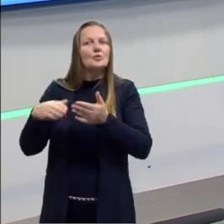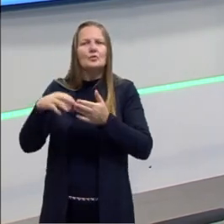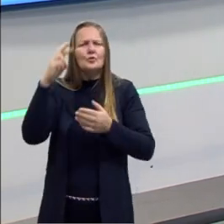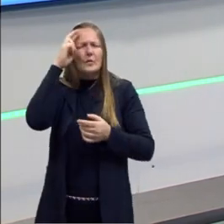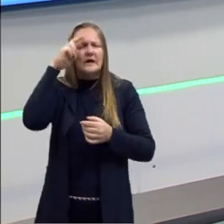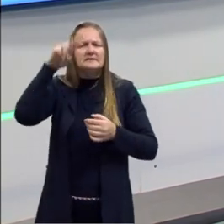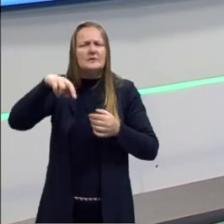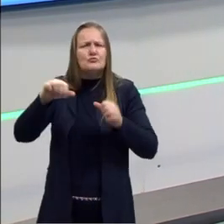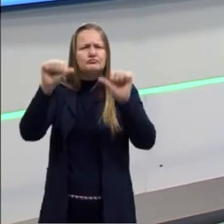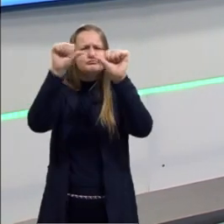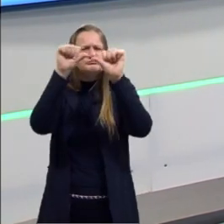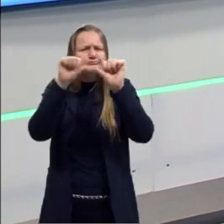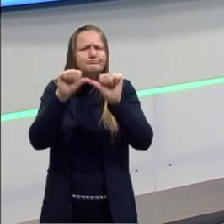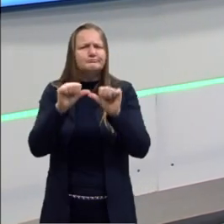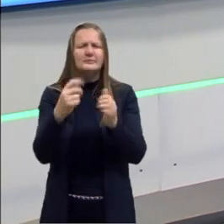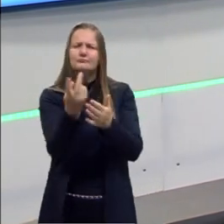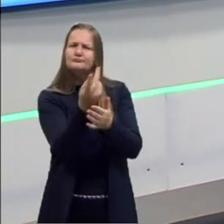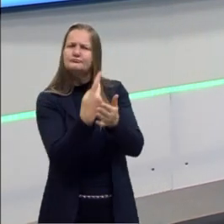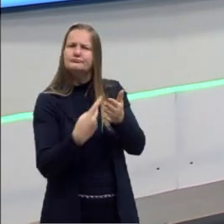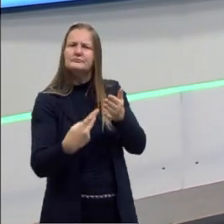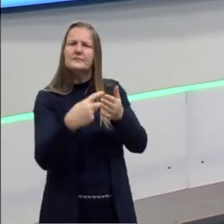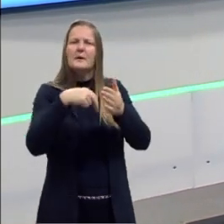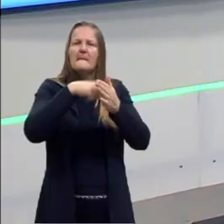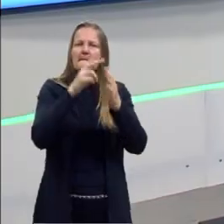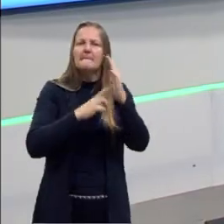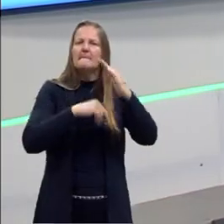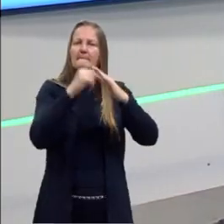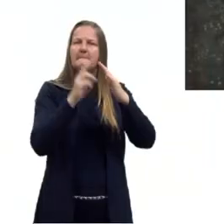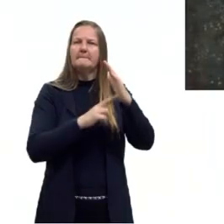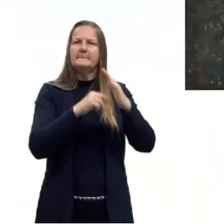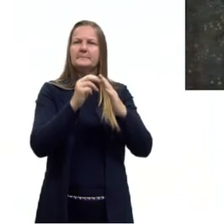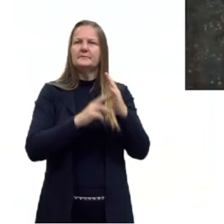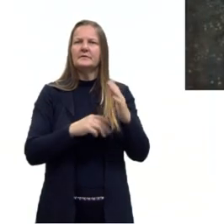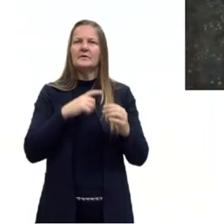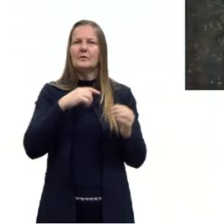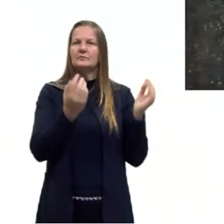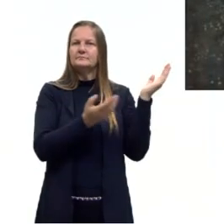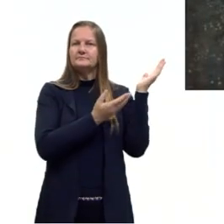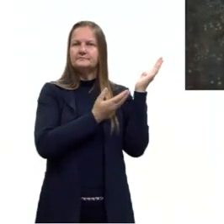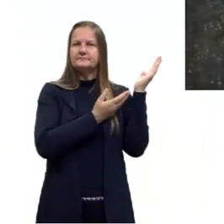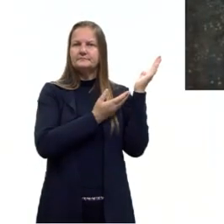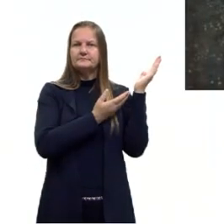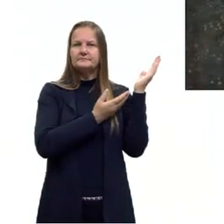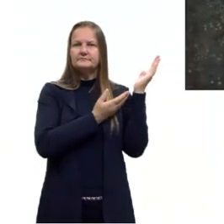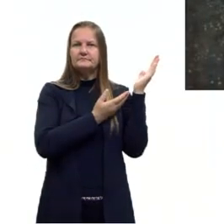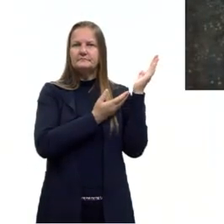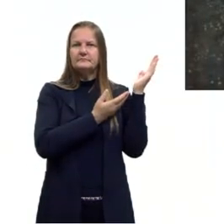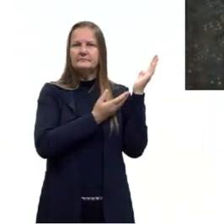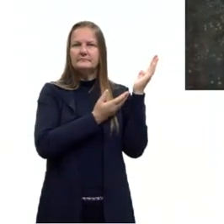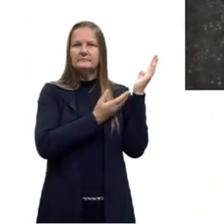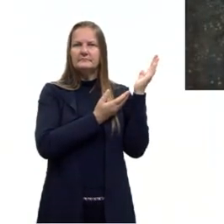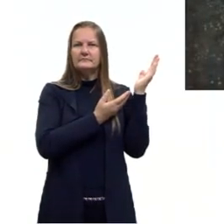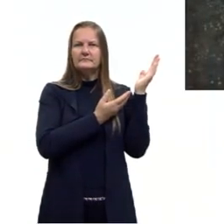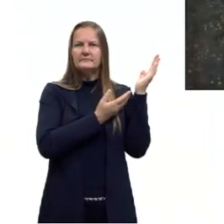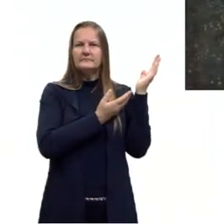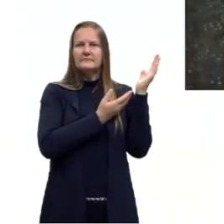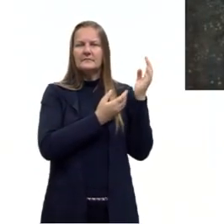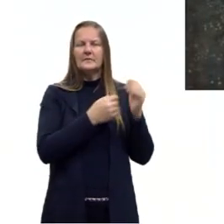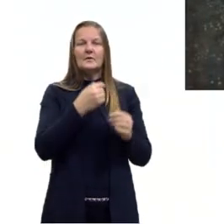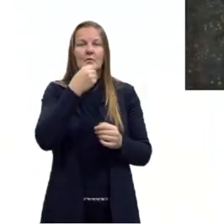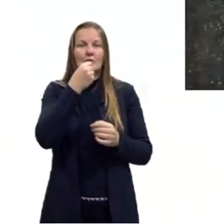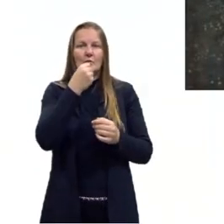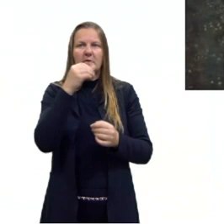segmentos tá aqui por exemplo na pintura renascentista essa daqui é um mau abri a do frangélico